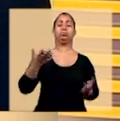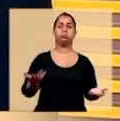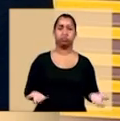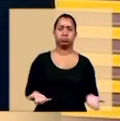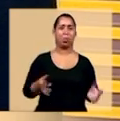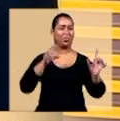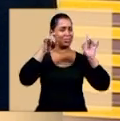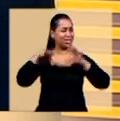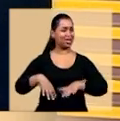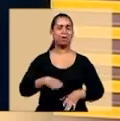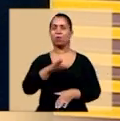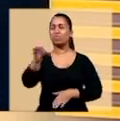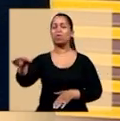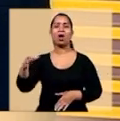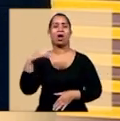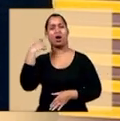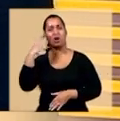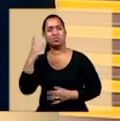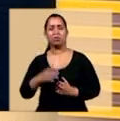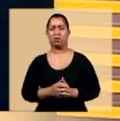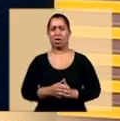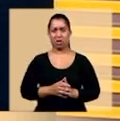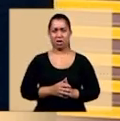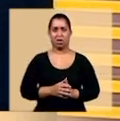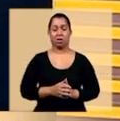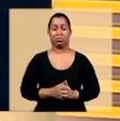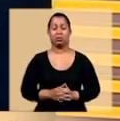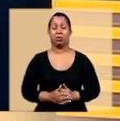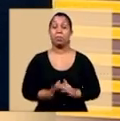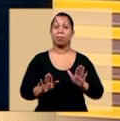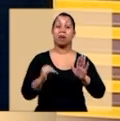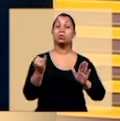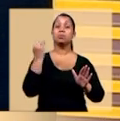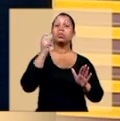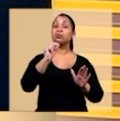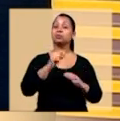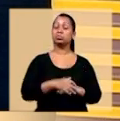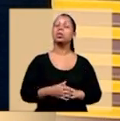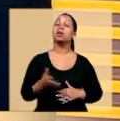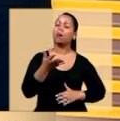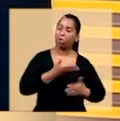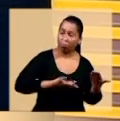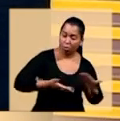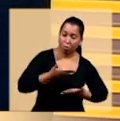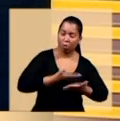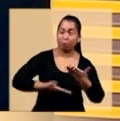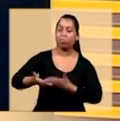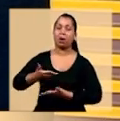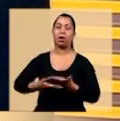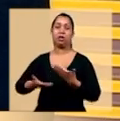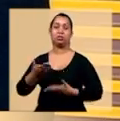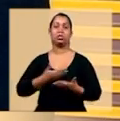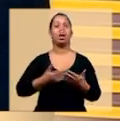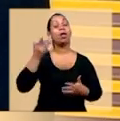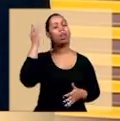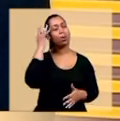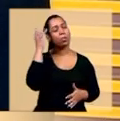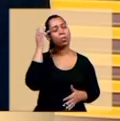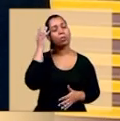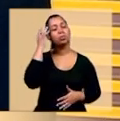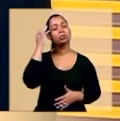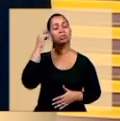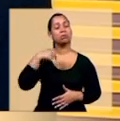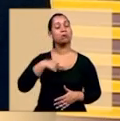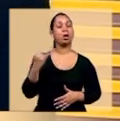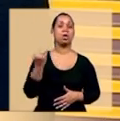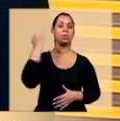sair de lá, ou levar isso para o advogado, depende do caso. Mas o mais importante é ela compartilhar com alguém e ela tomar